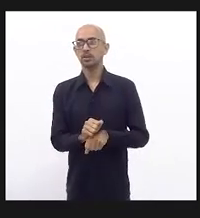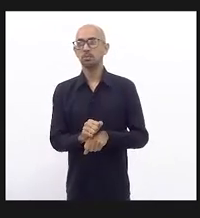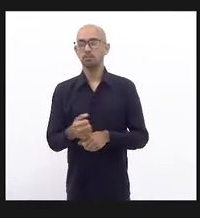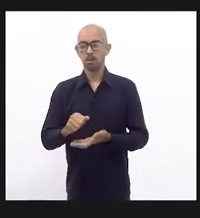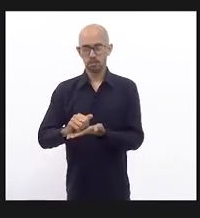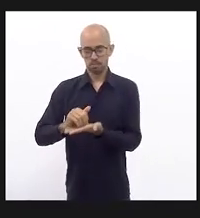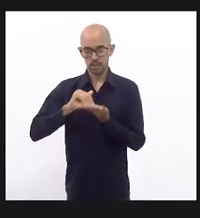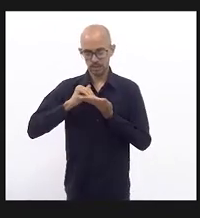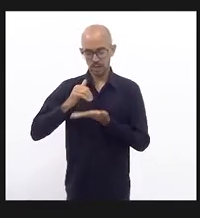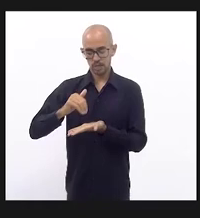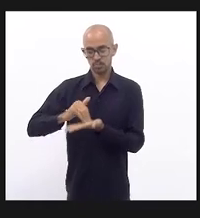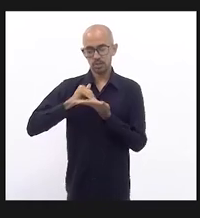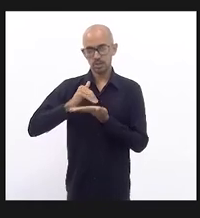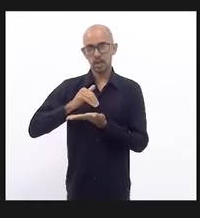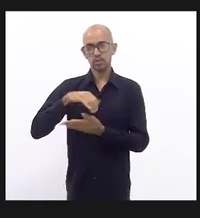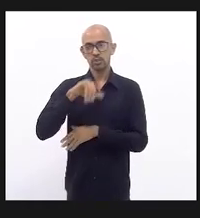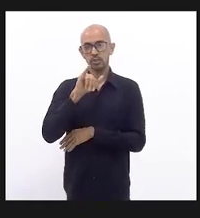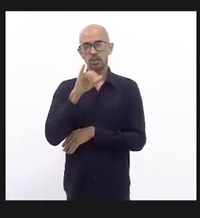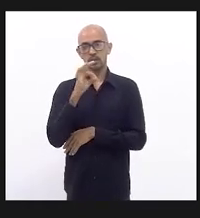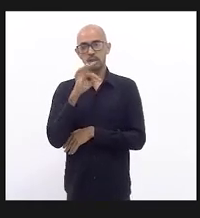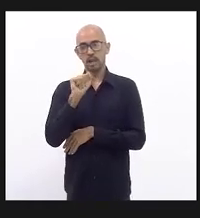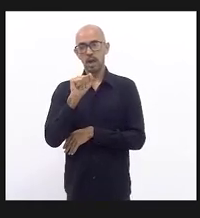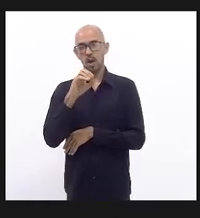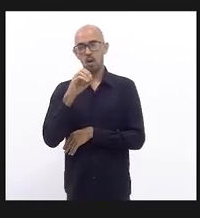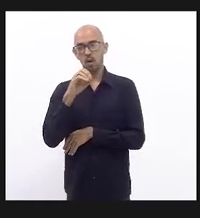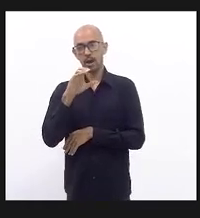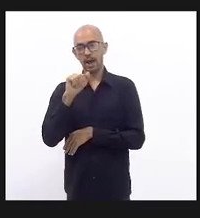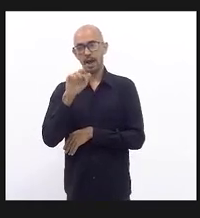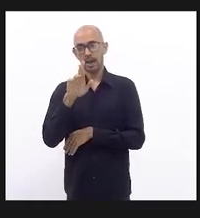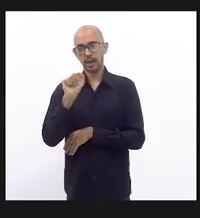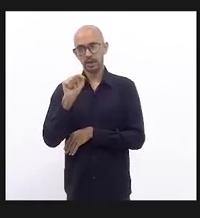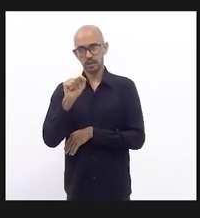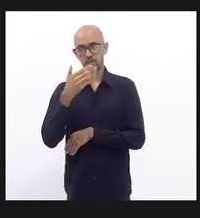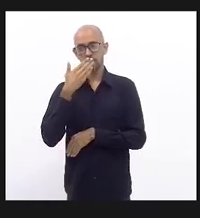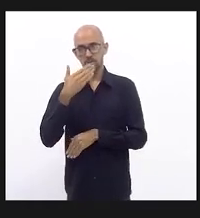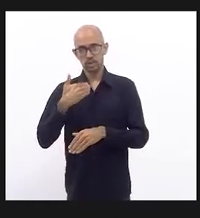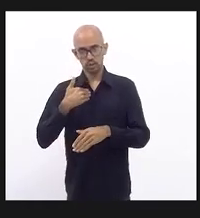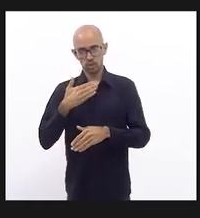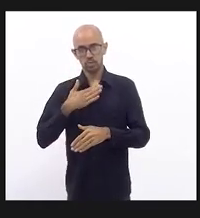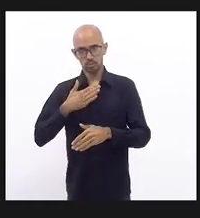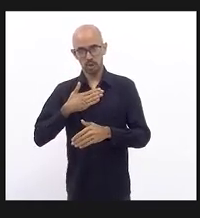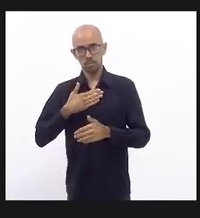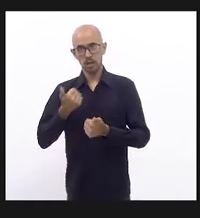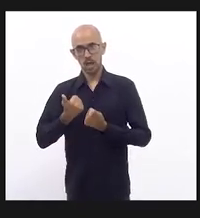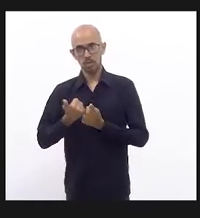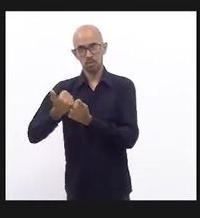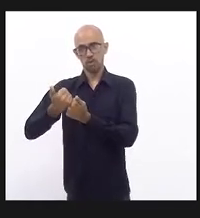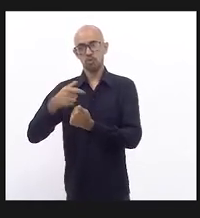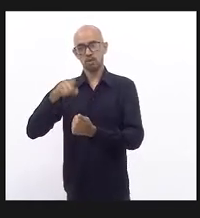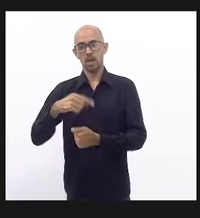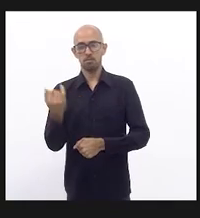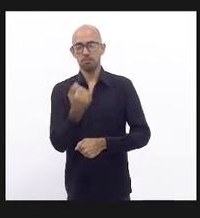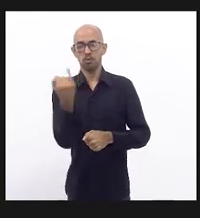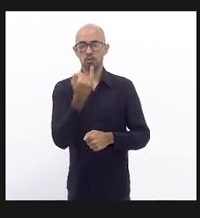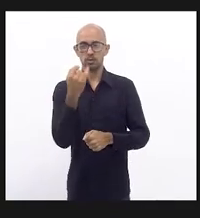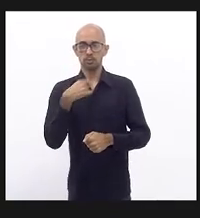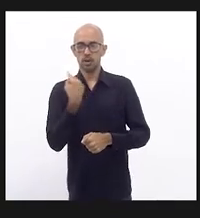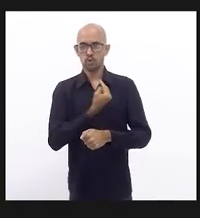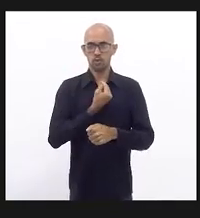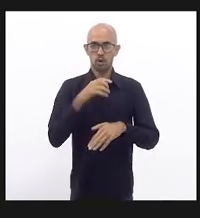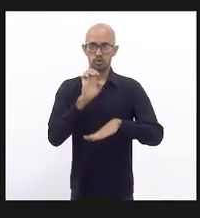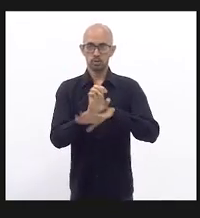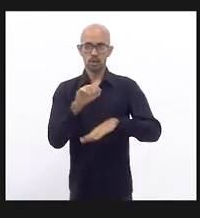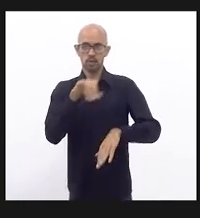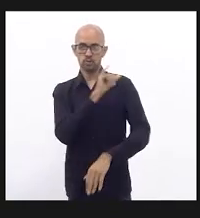mensagem até de Itaocara pedindo apoio, não é? E é fundamental para o nosso estado do Rio de